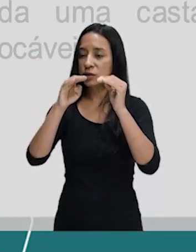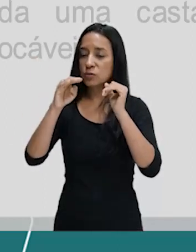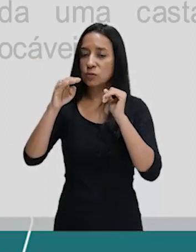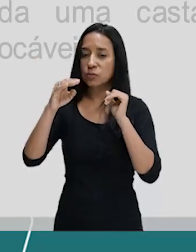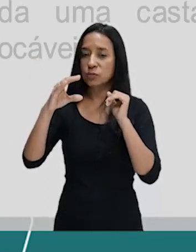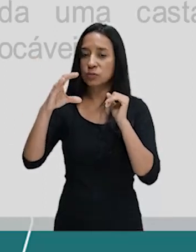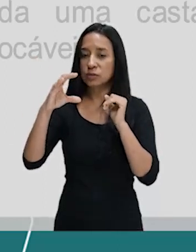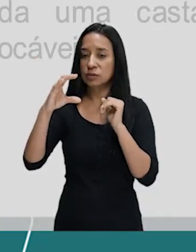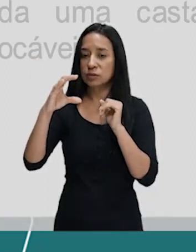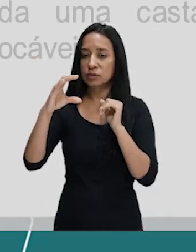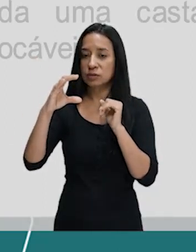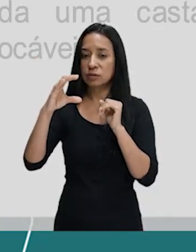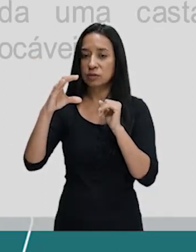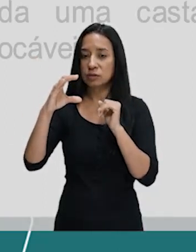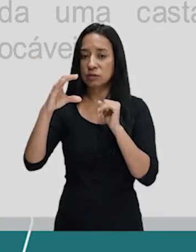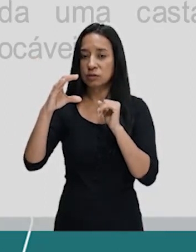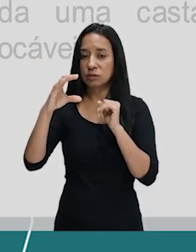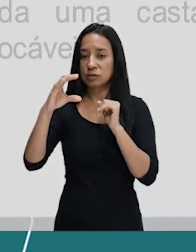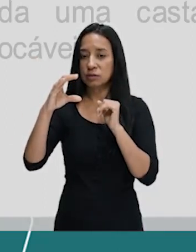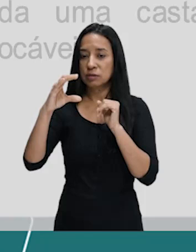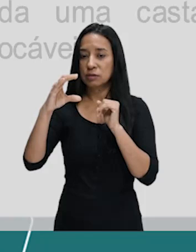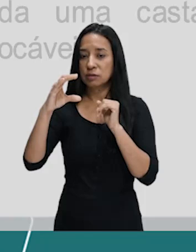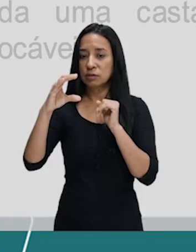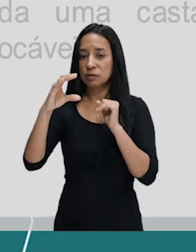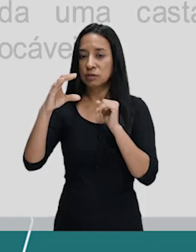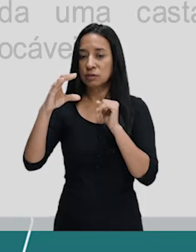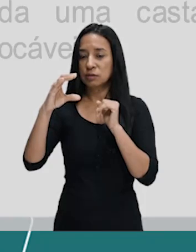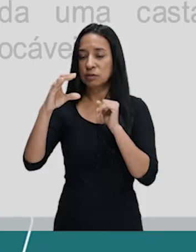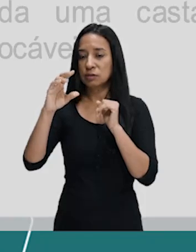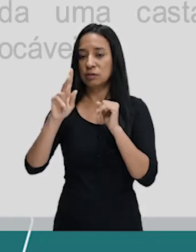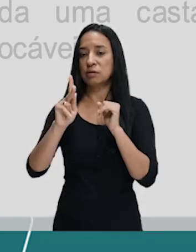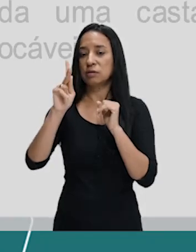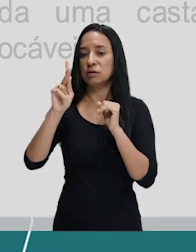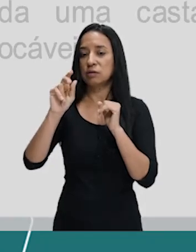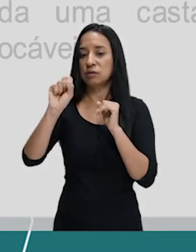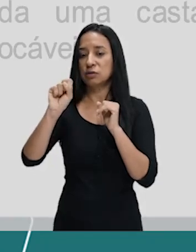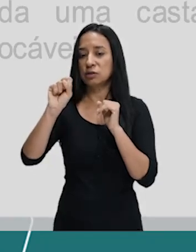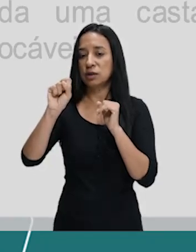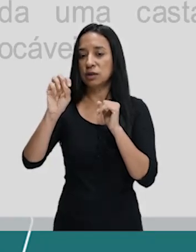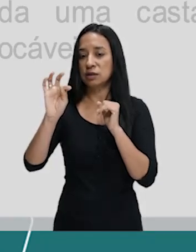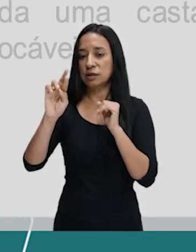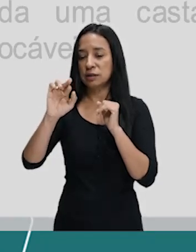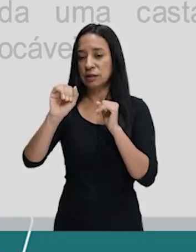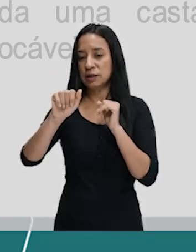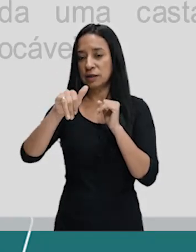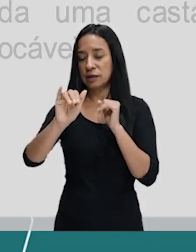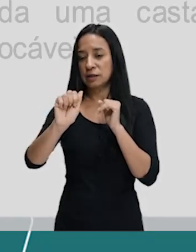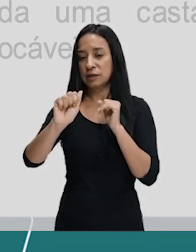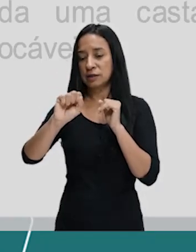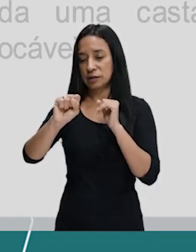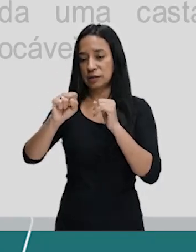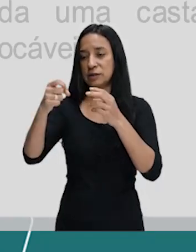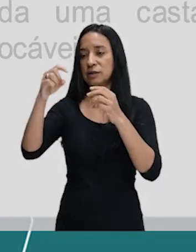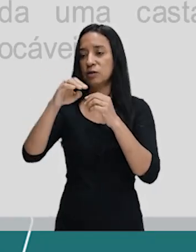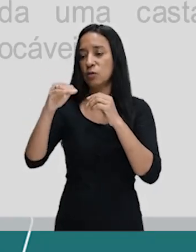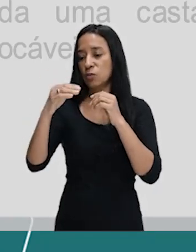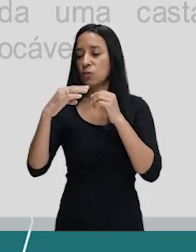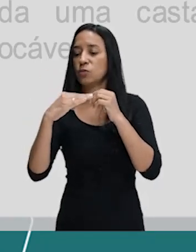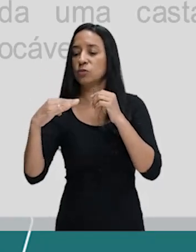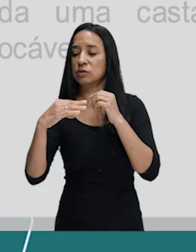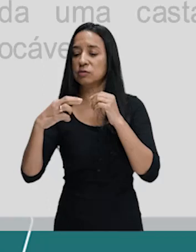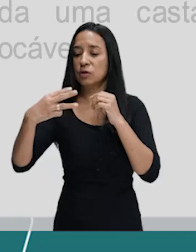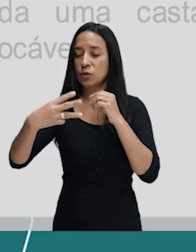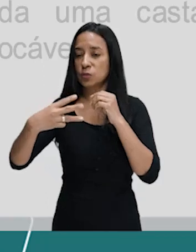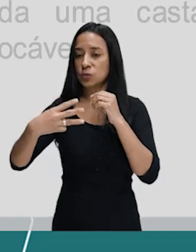kshatriyas, se escreve desse jeito aqui, ó. Kshatriyas, que pronuncia, tá? Que são os guerreiros. A terceira são